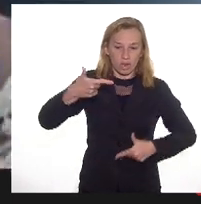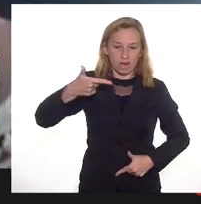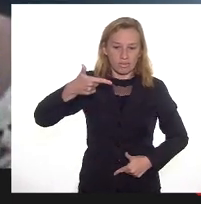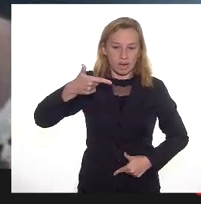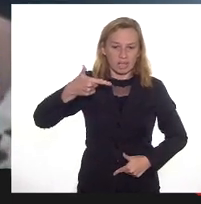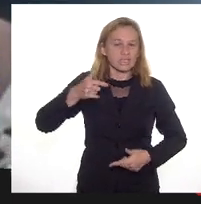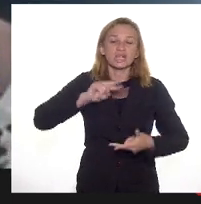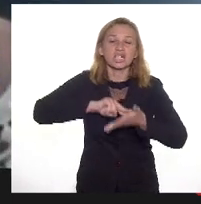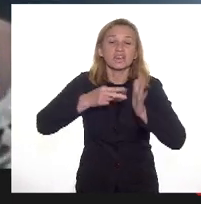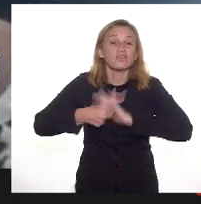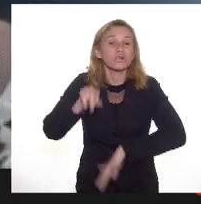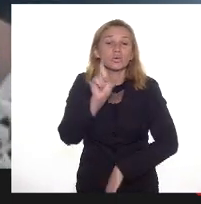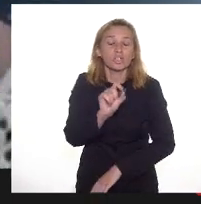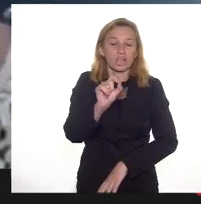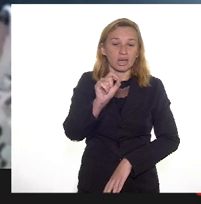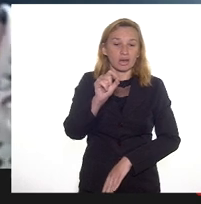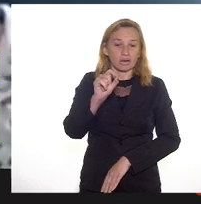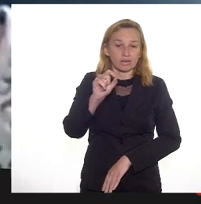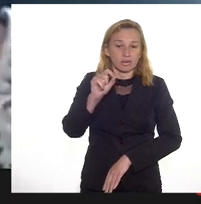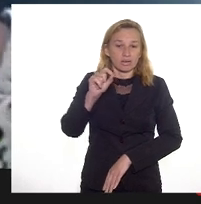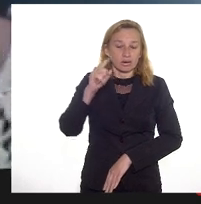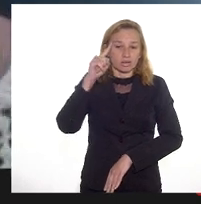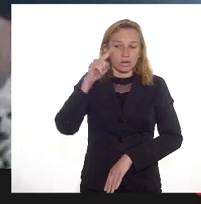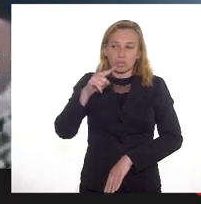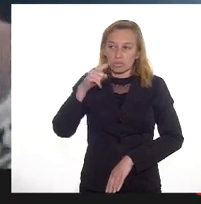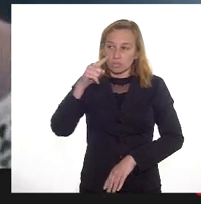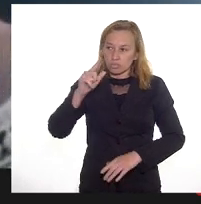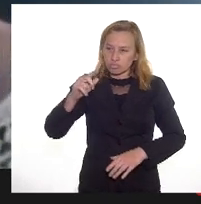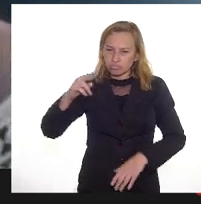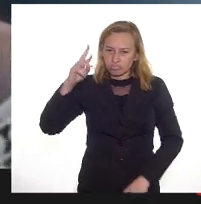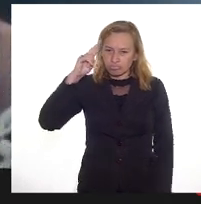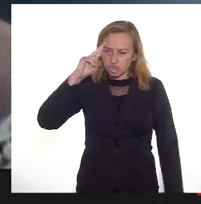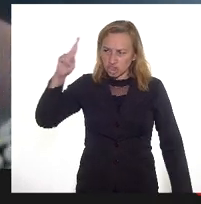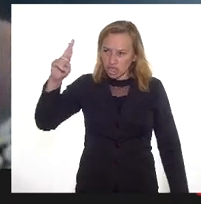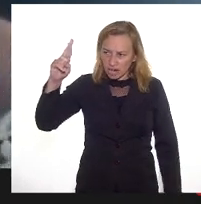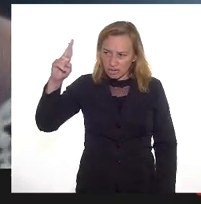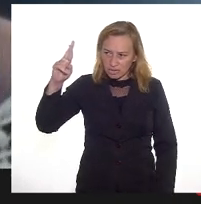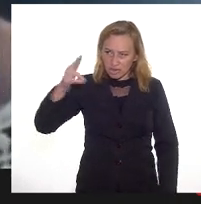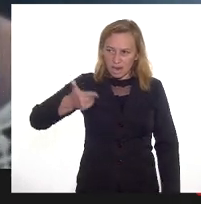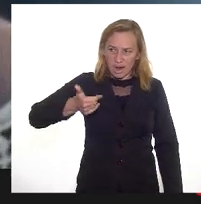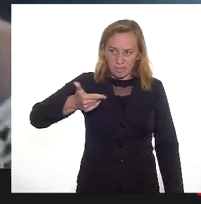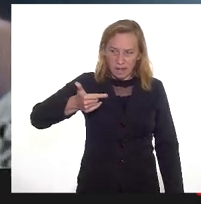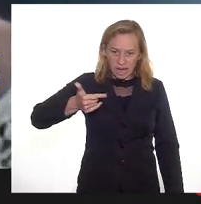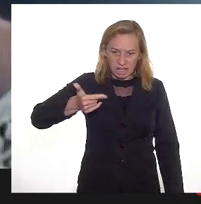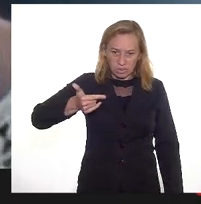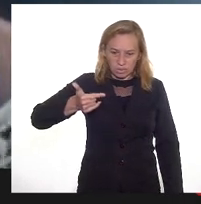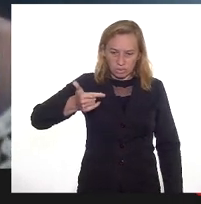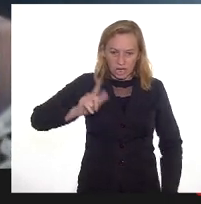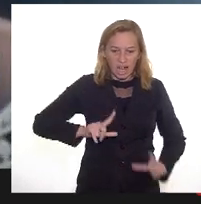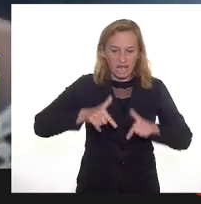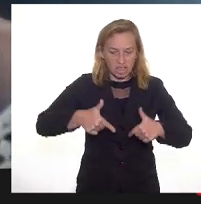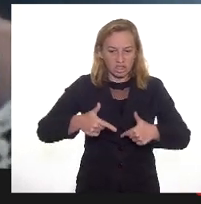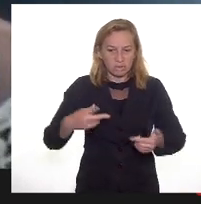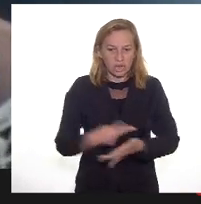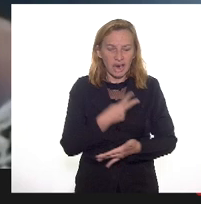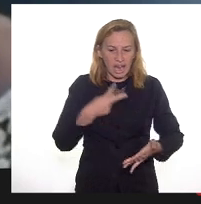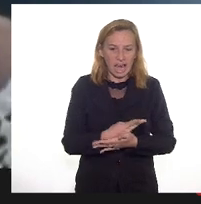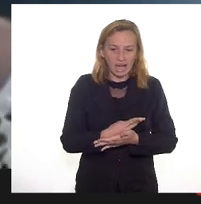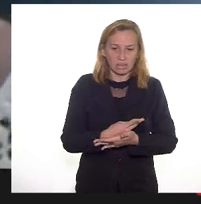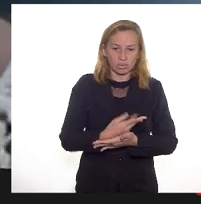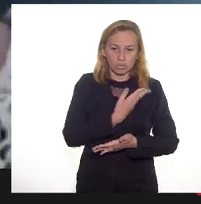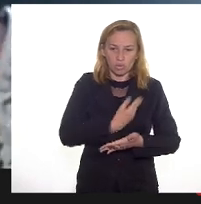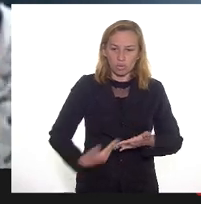A imposição de uma autoridade armada ilegal que, por meio da coação, exerce um modo de